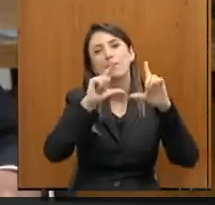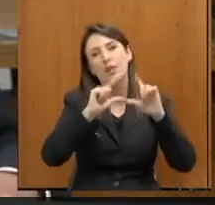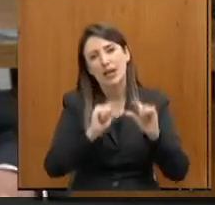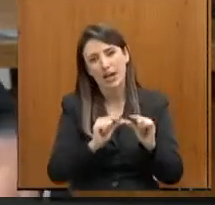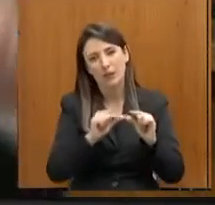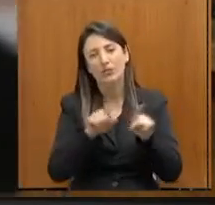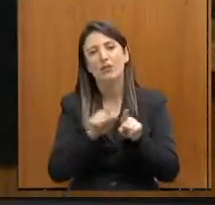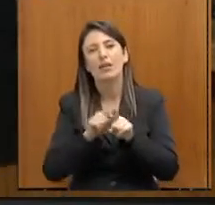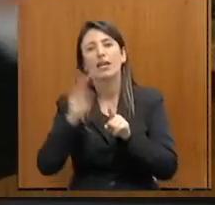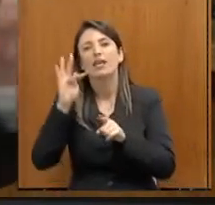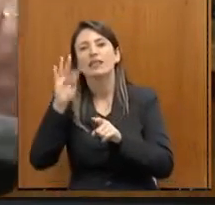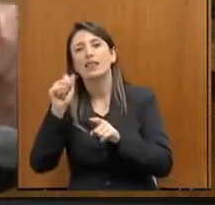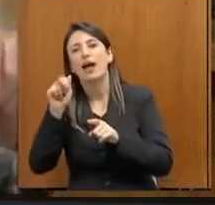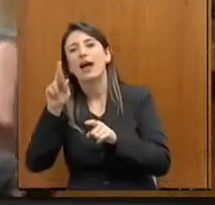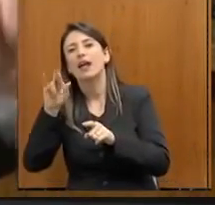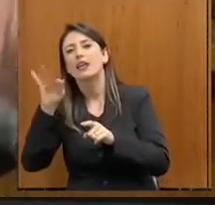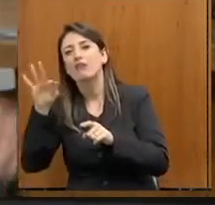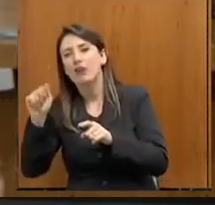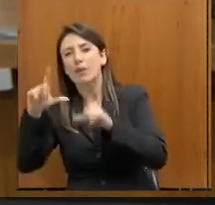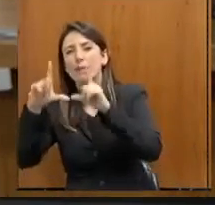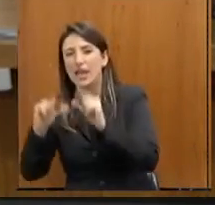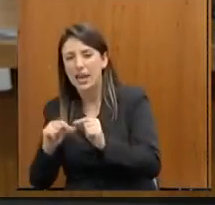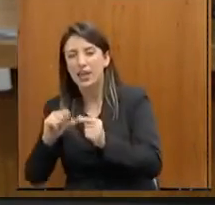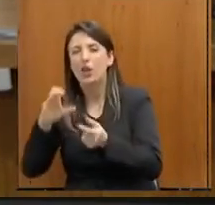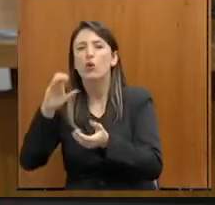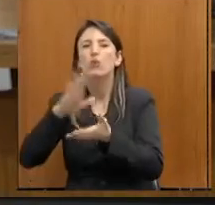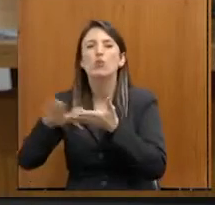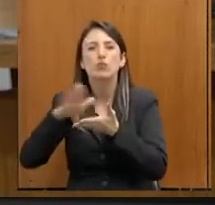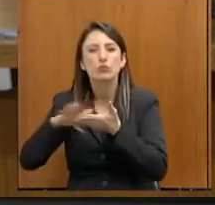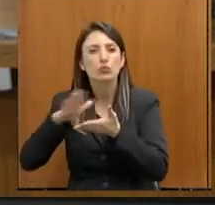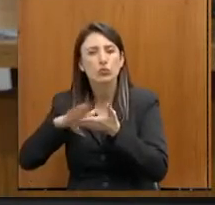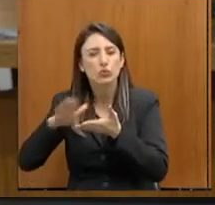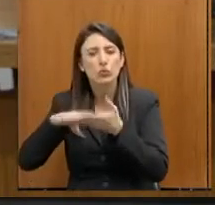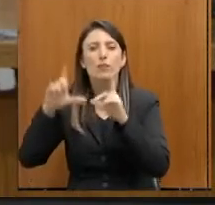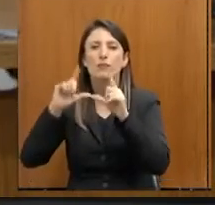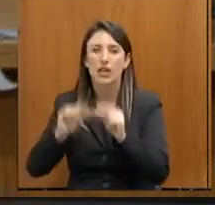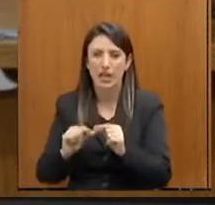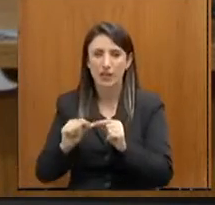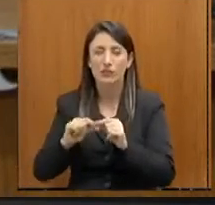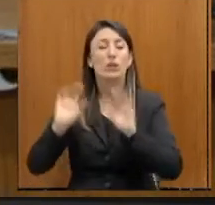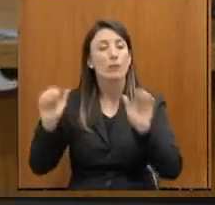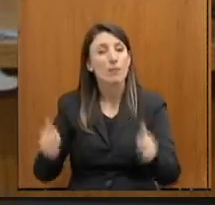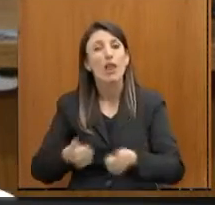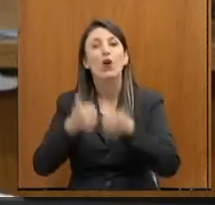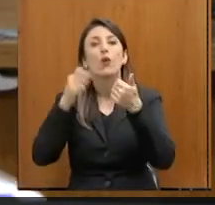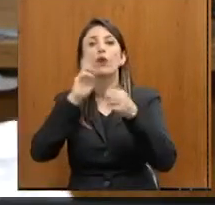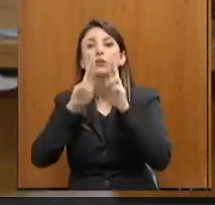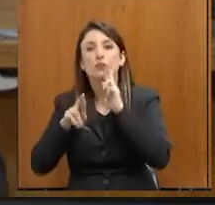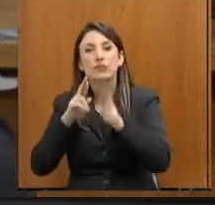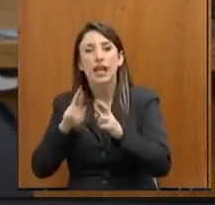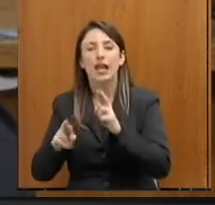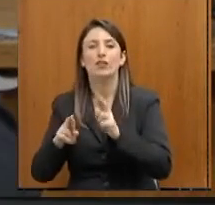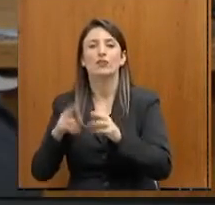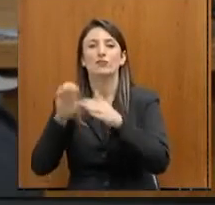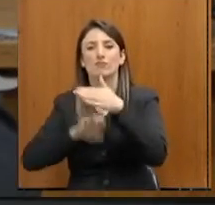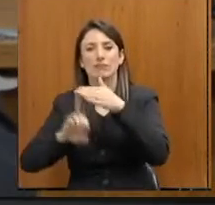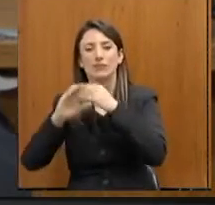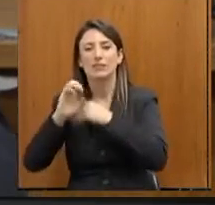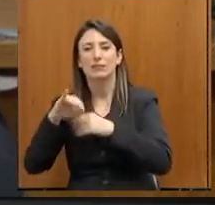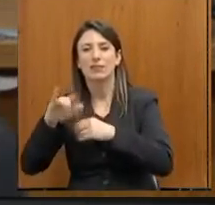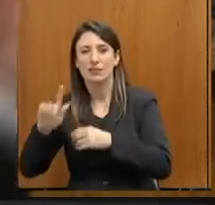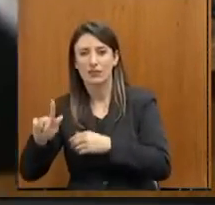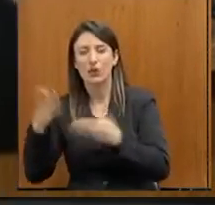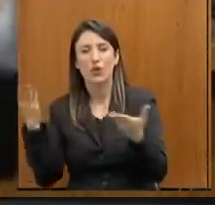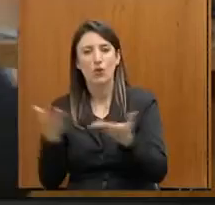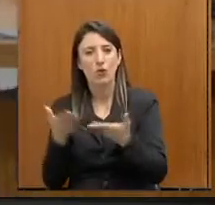Menor custo de operação ao mesmo tempo em que a gente melhorou os resultados da companhia é uma companhia hoje muito